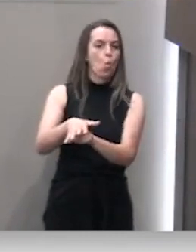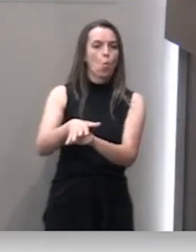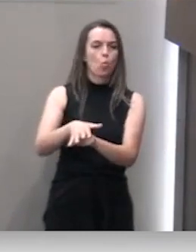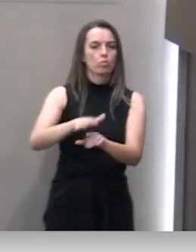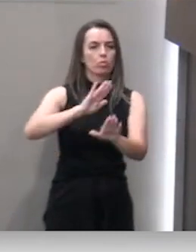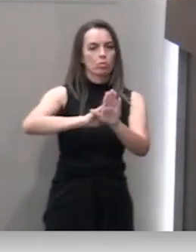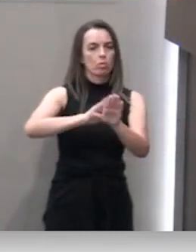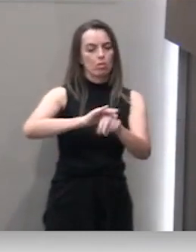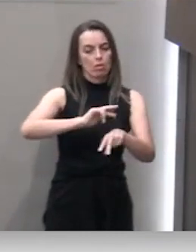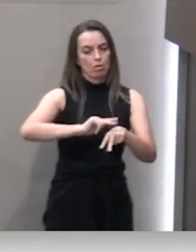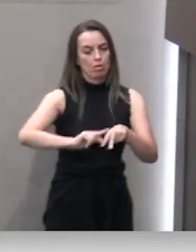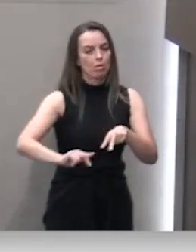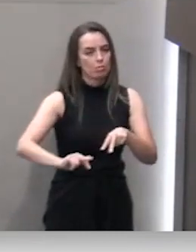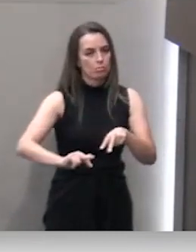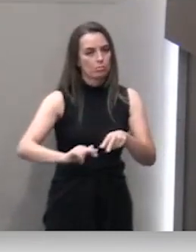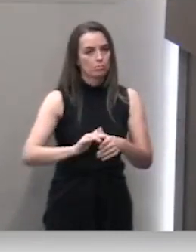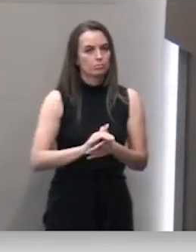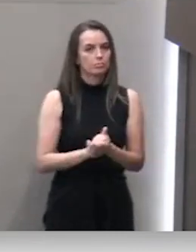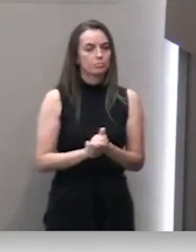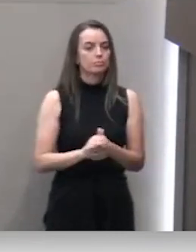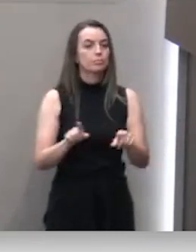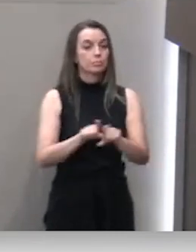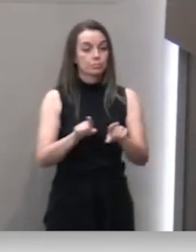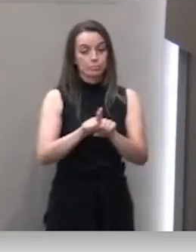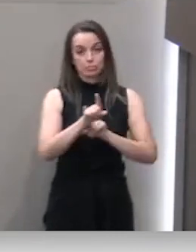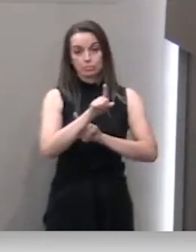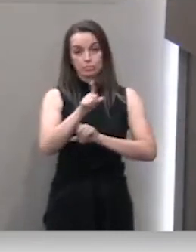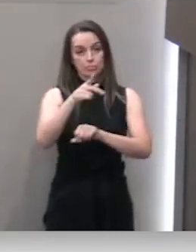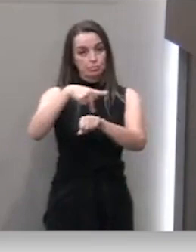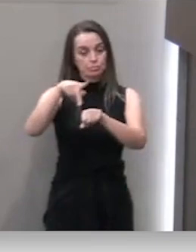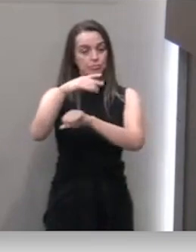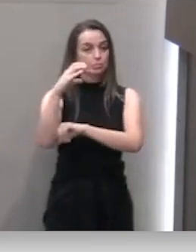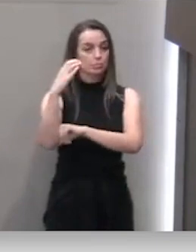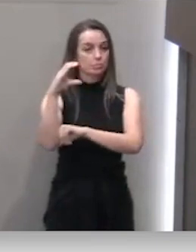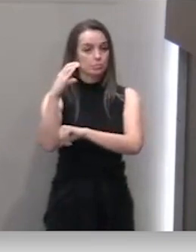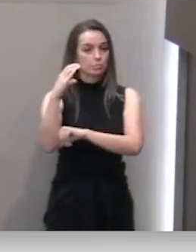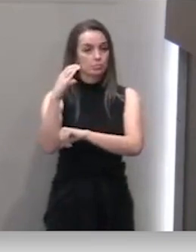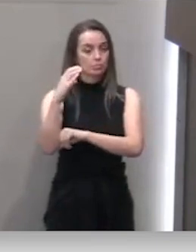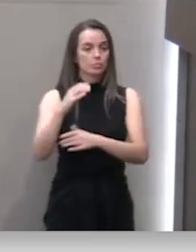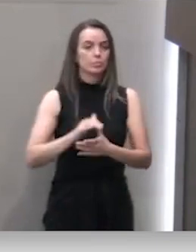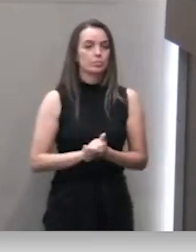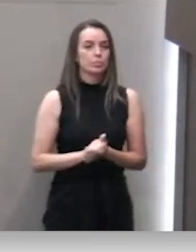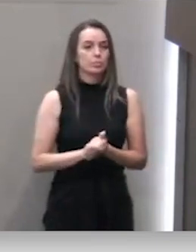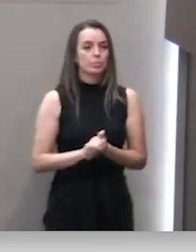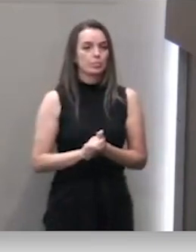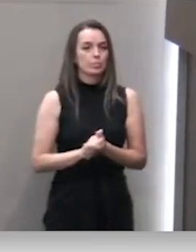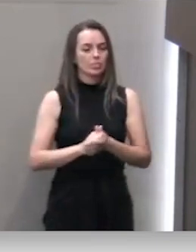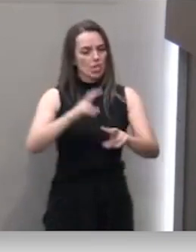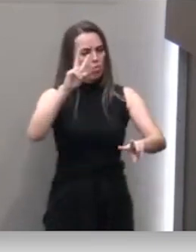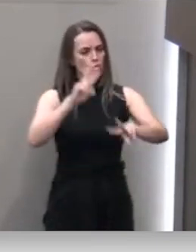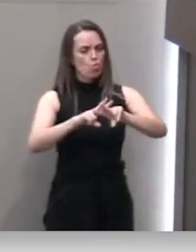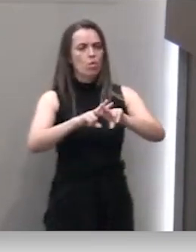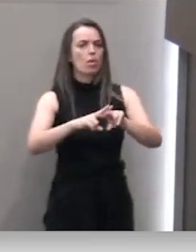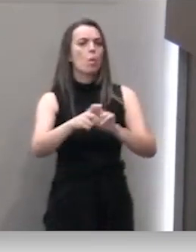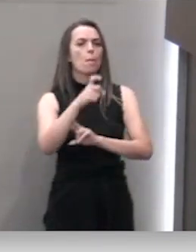A Suprema Corte do Canadá condenou um pai porque ele se recusou a chamar a filha de menino.